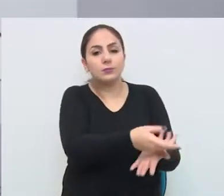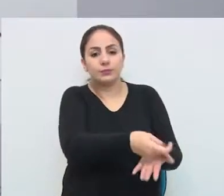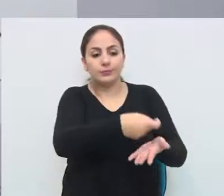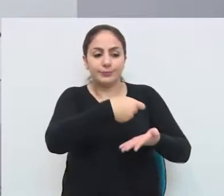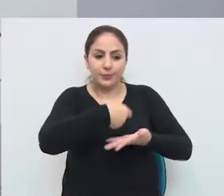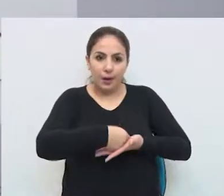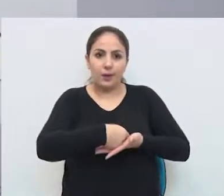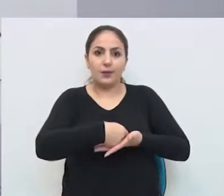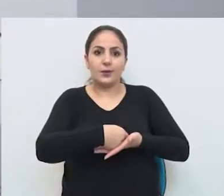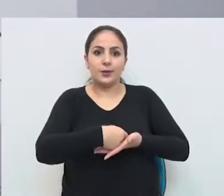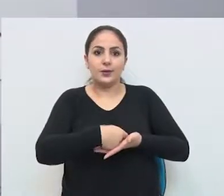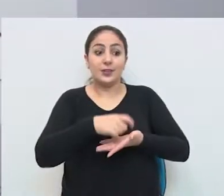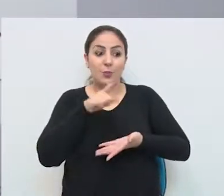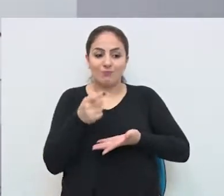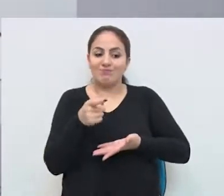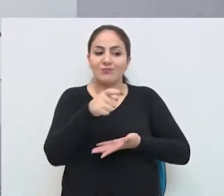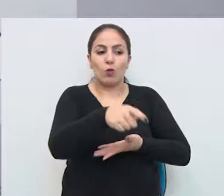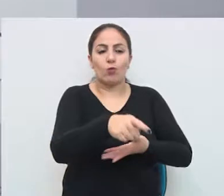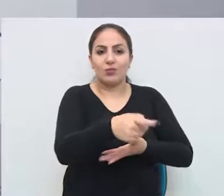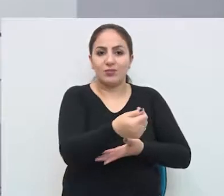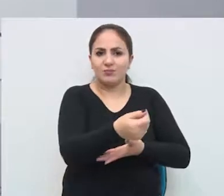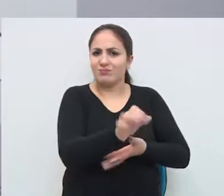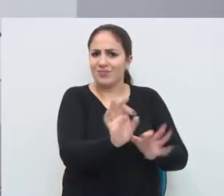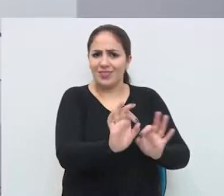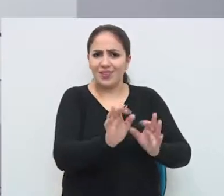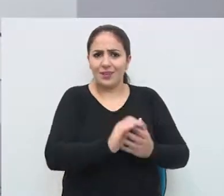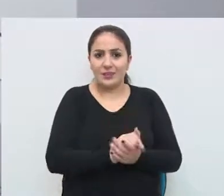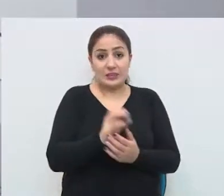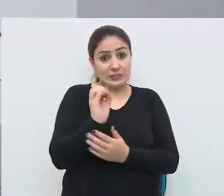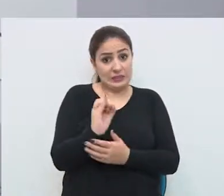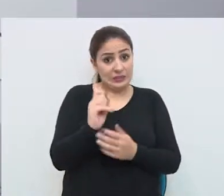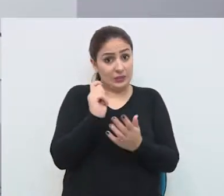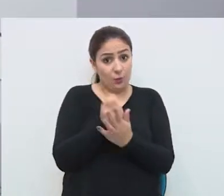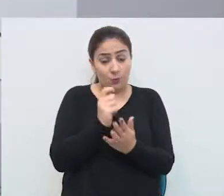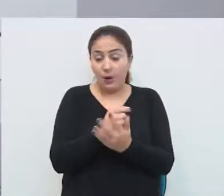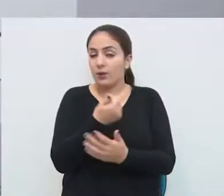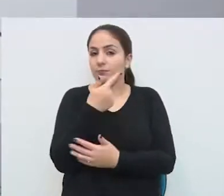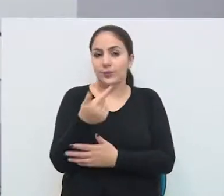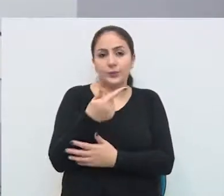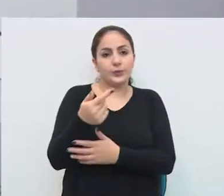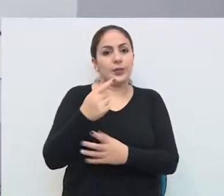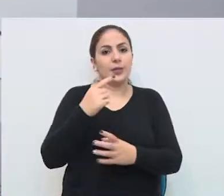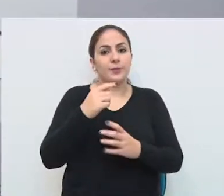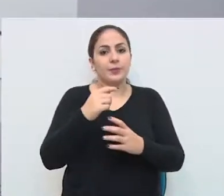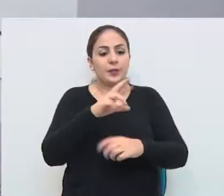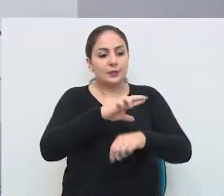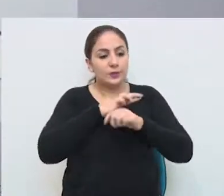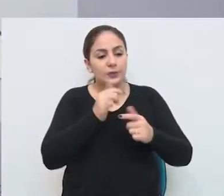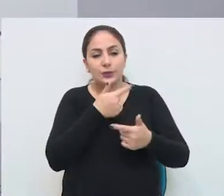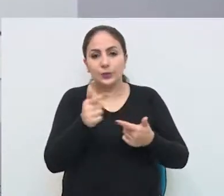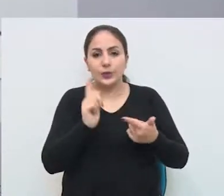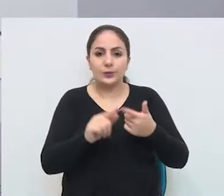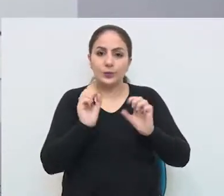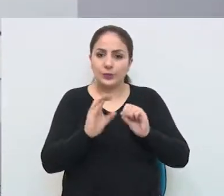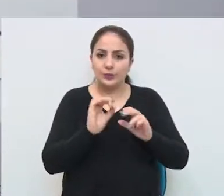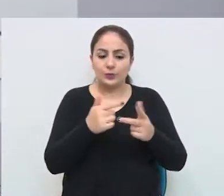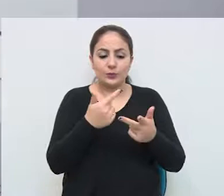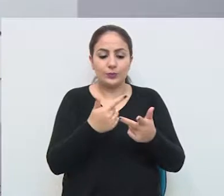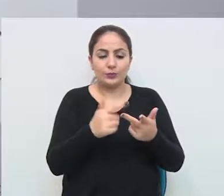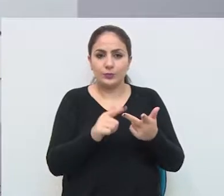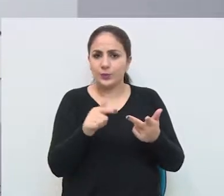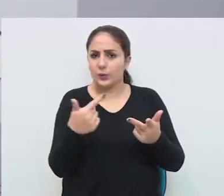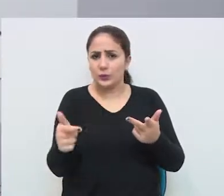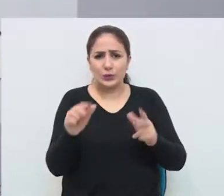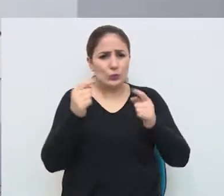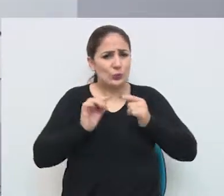vê contrapartida em nada. Se você não paga de maneira particular, você não tem segurança, você não tem educação, você não tem saneamento básico, não